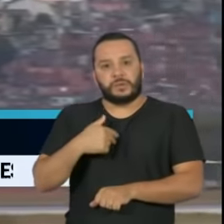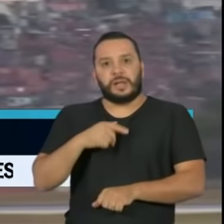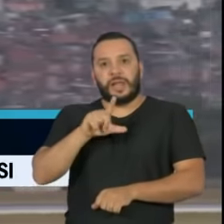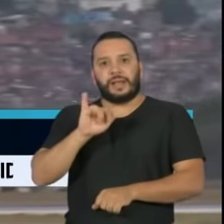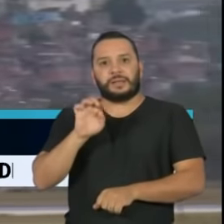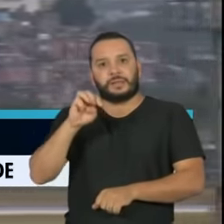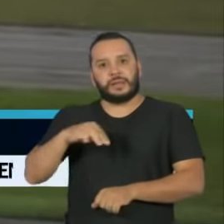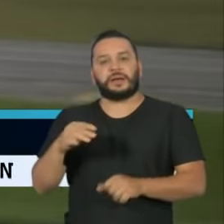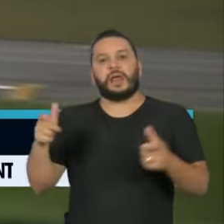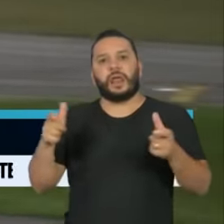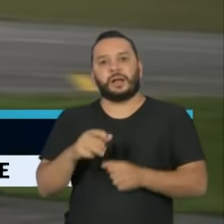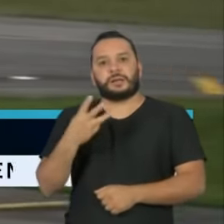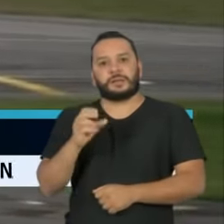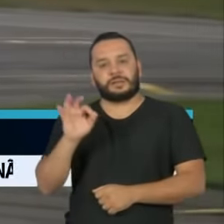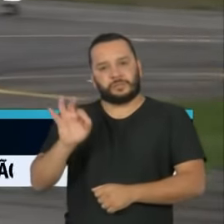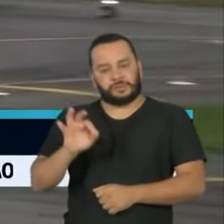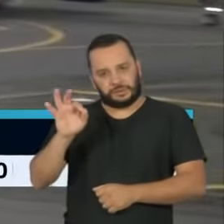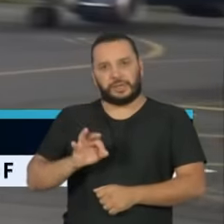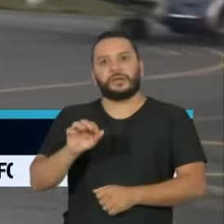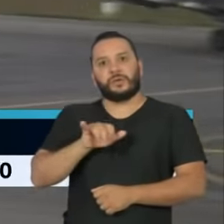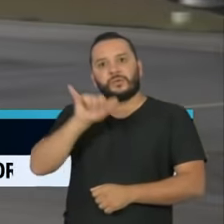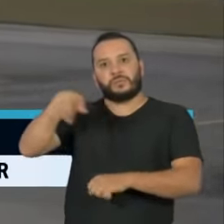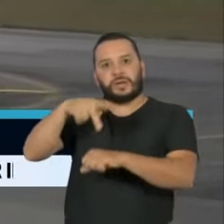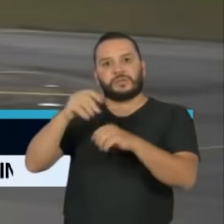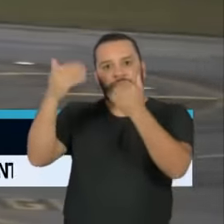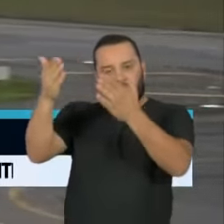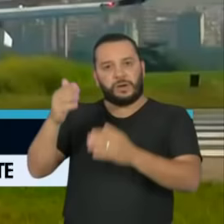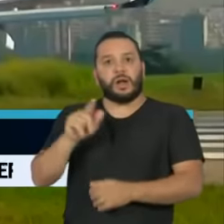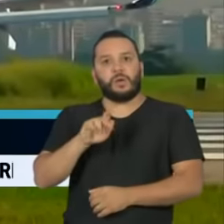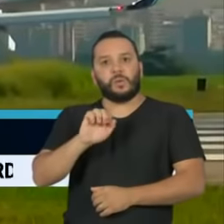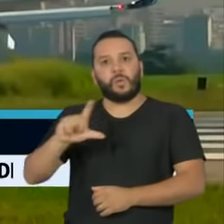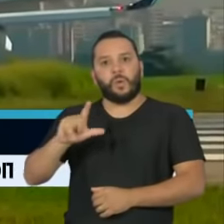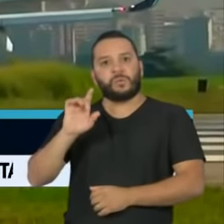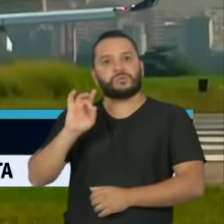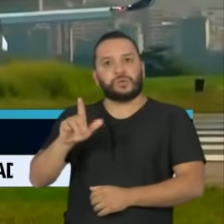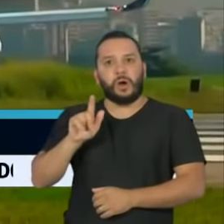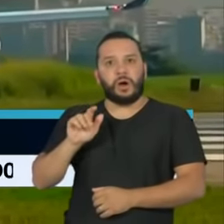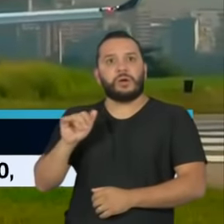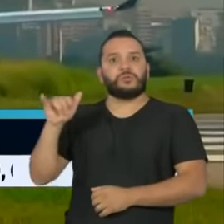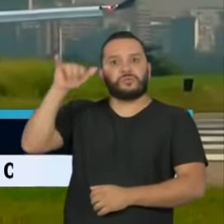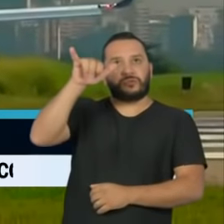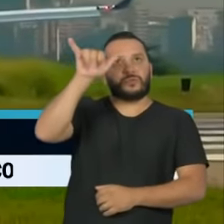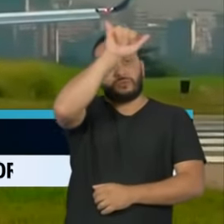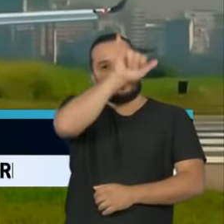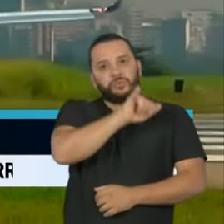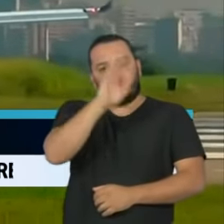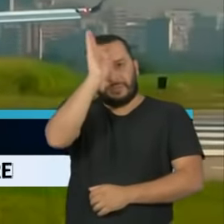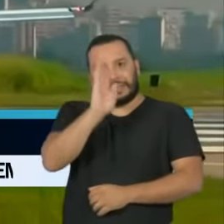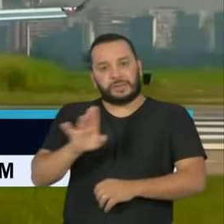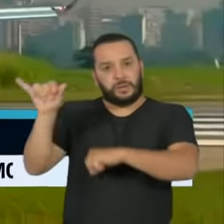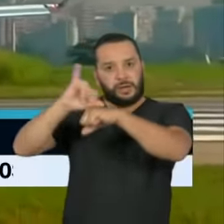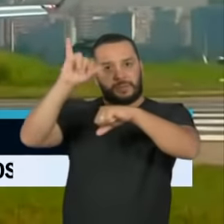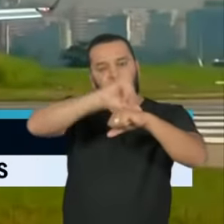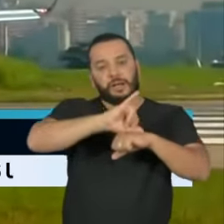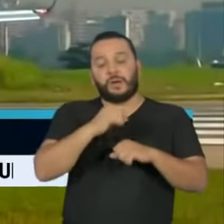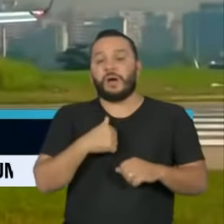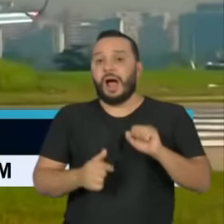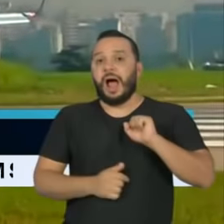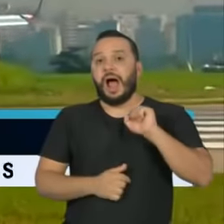voos internacionais. A Gol fará apenas entre as capitais. Já a Azul informou que fará 70 voos diários para